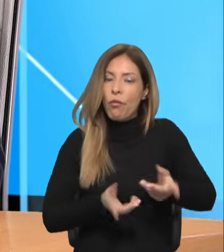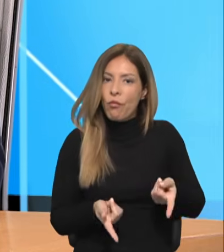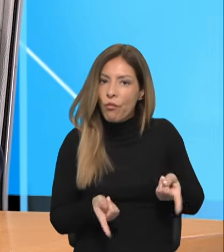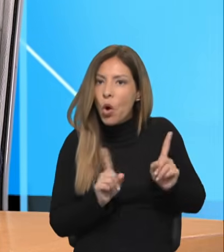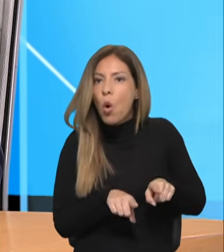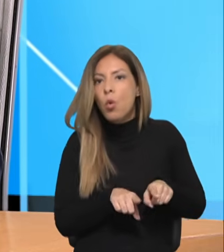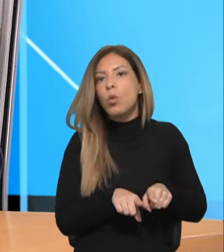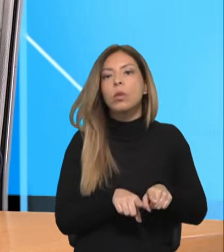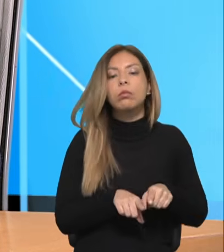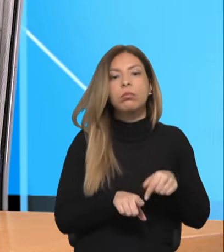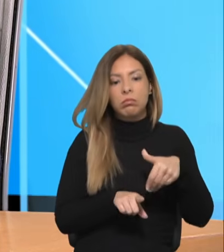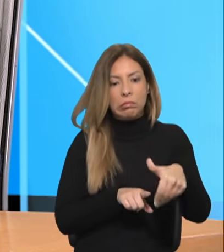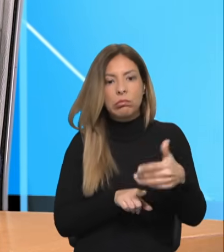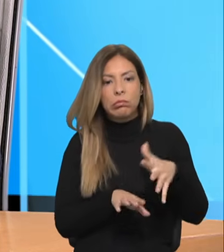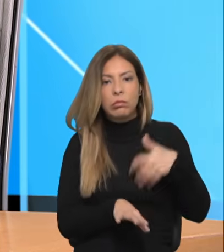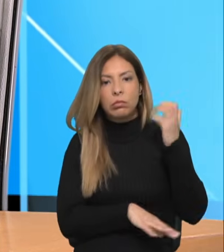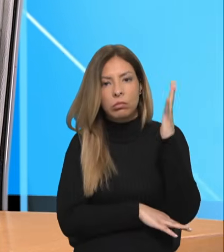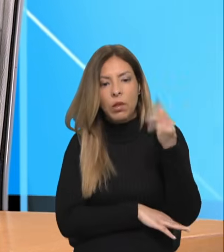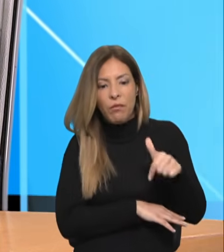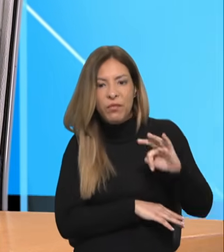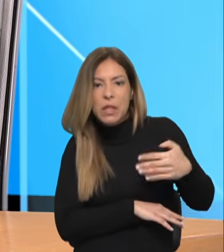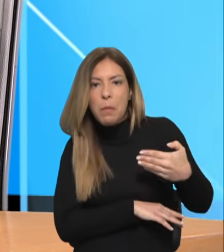tem um congresso este fim de semana,